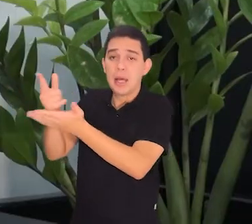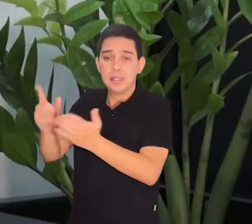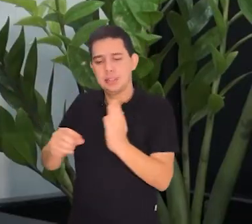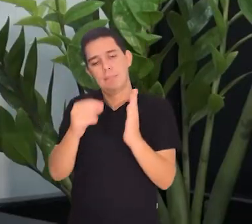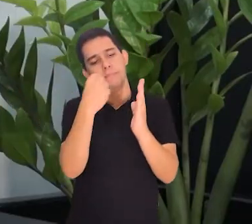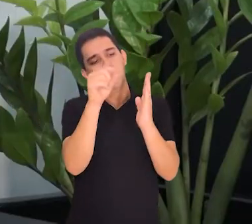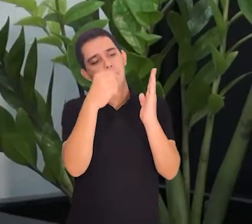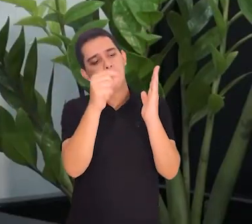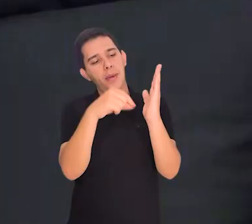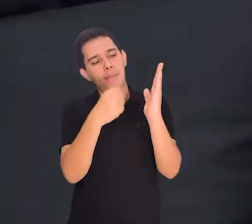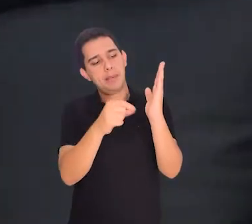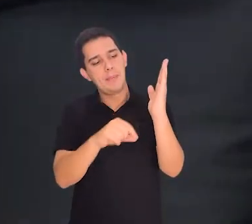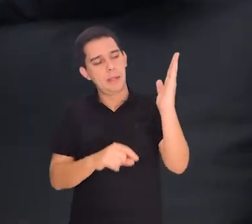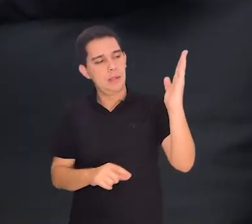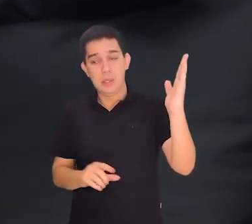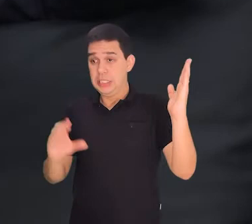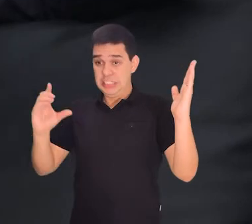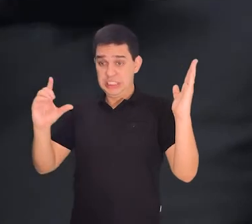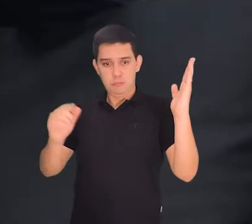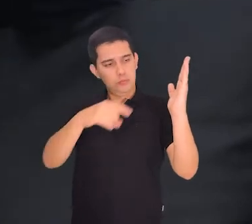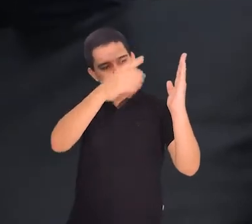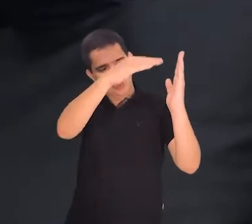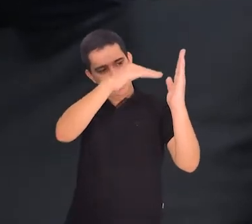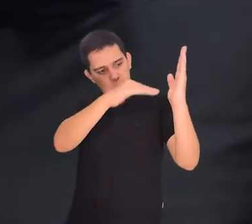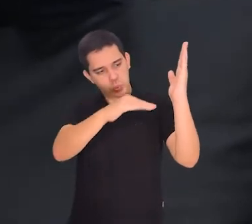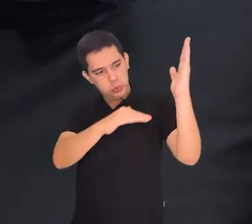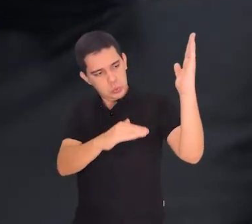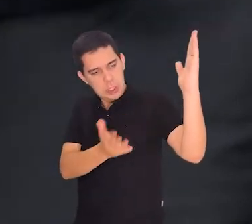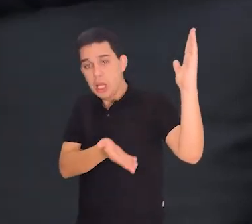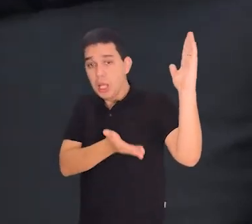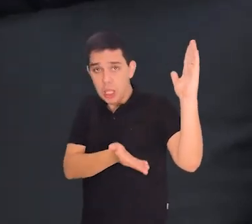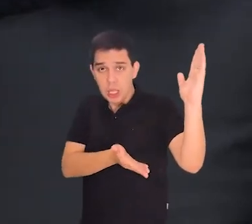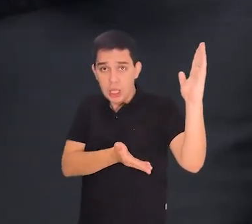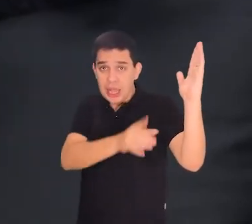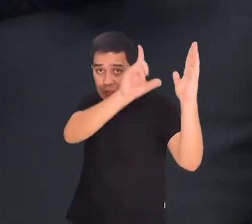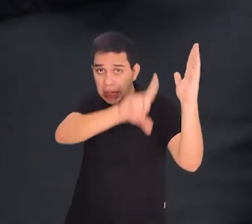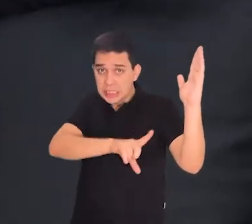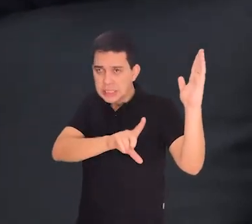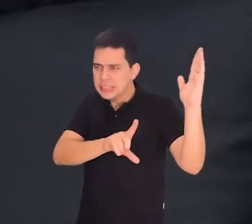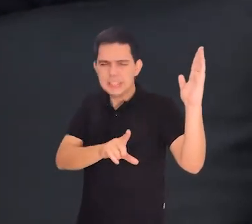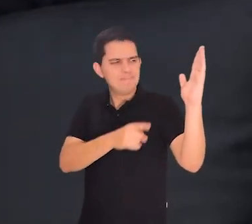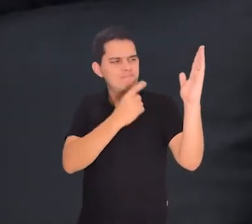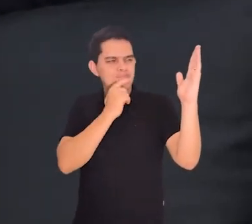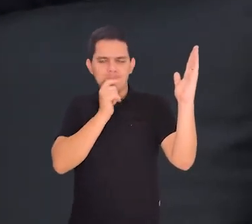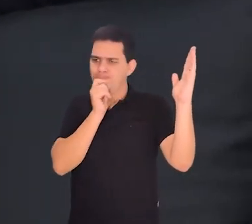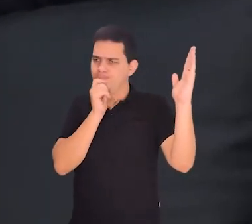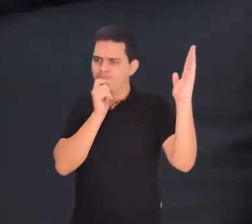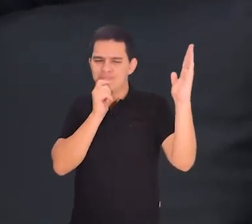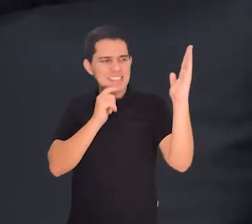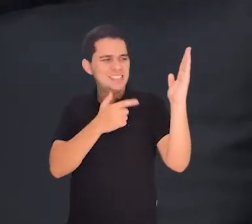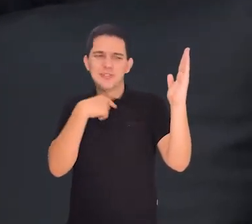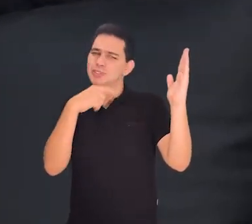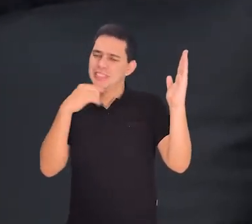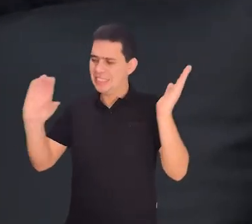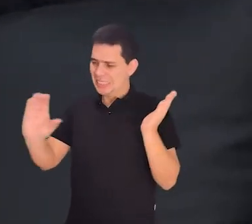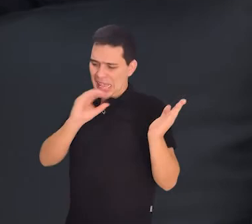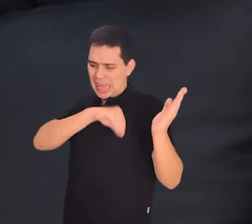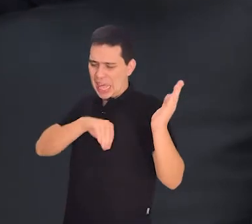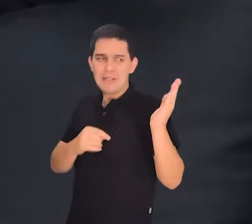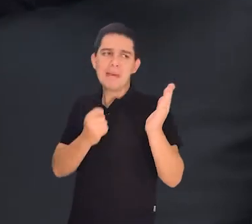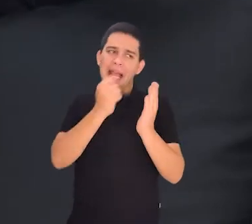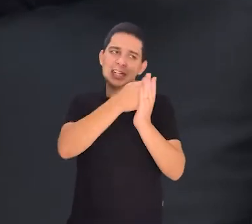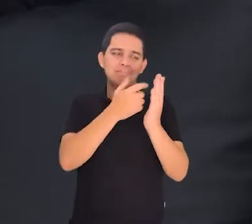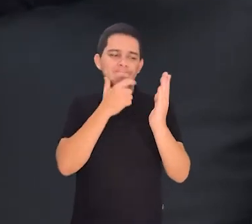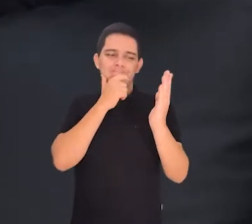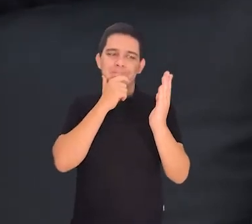caiba dentro do seu orçamento. Não coube a meta, alonga o prazo do objetivo, reduz um pouquinho o sonho, mas você tem que incluir a